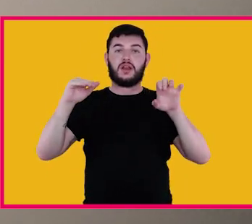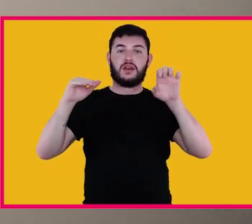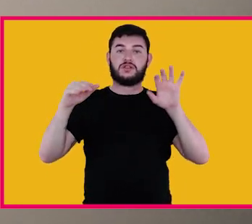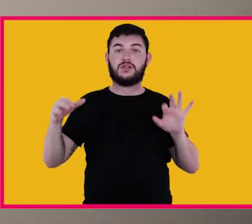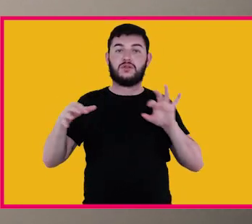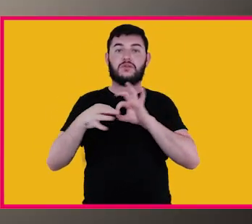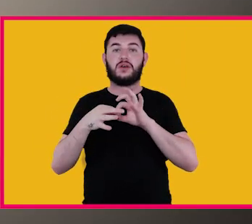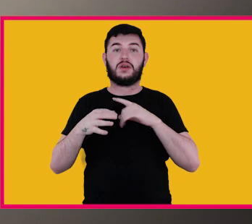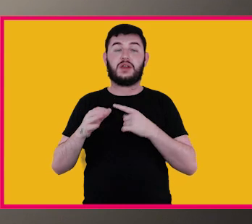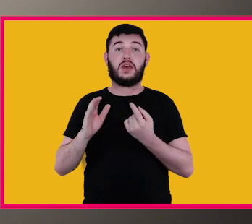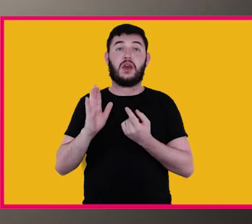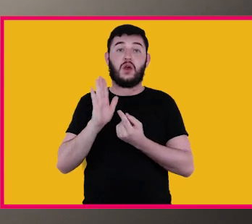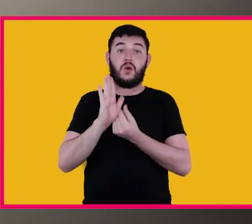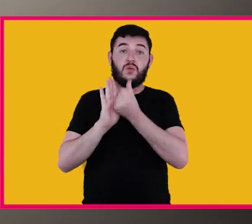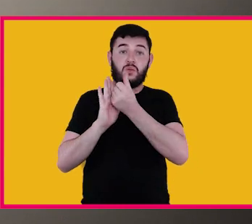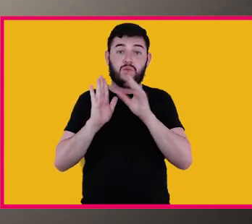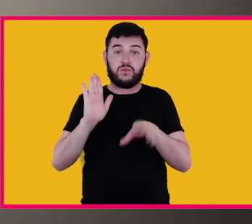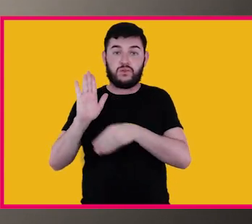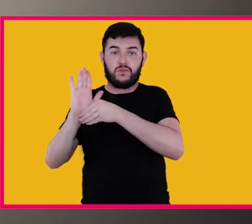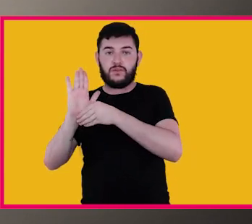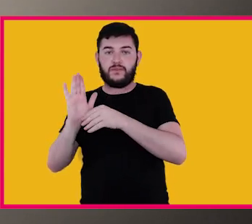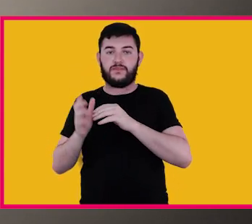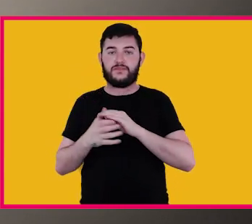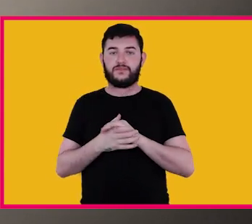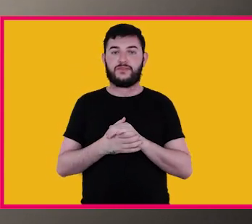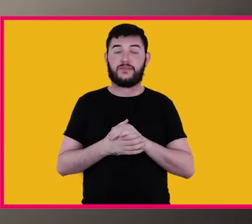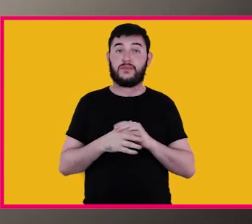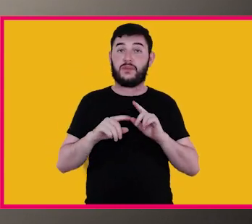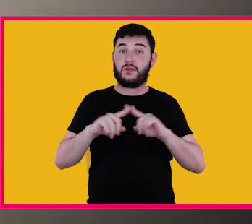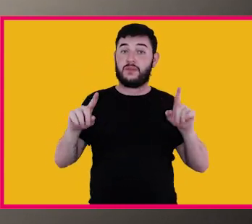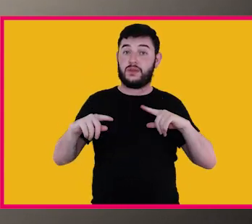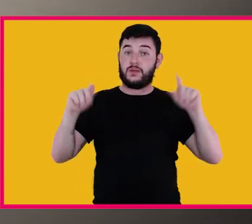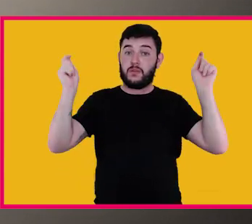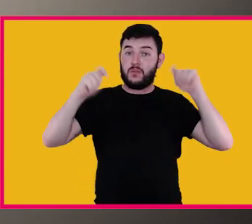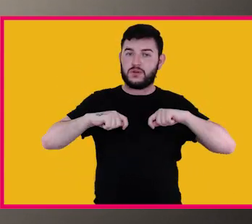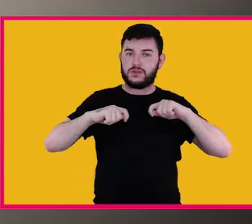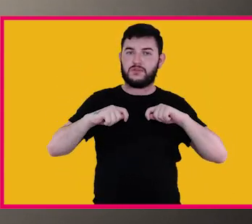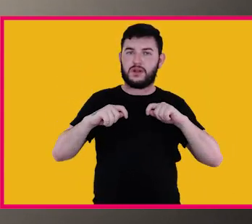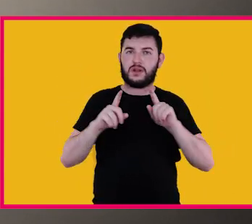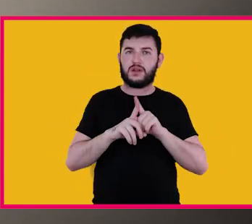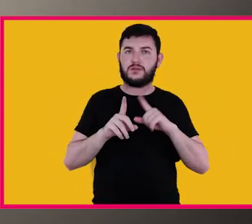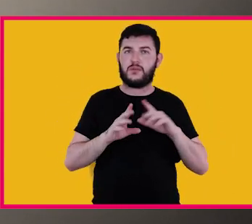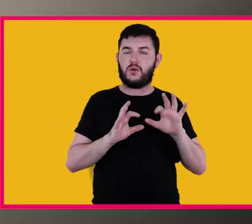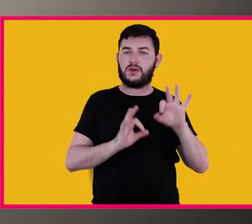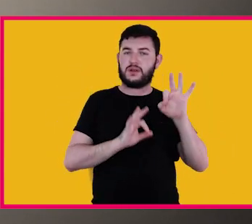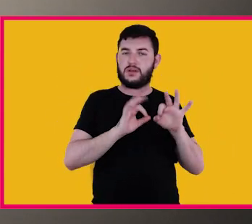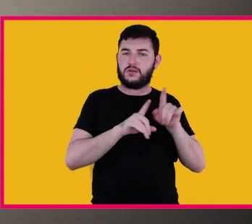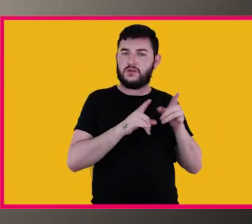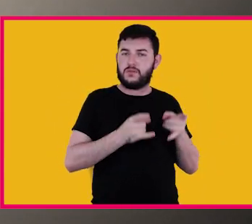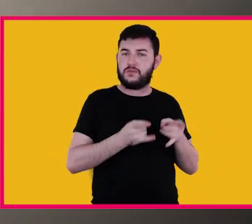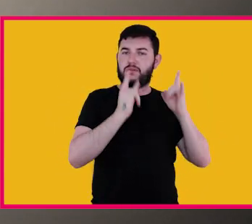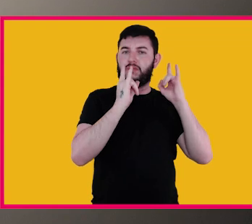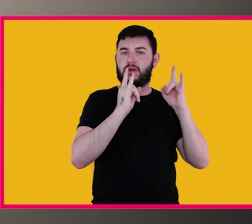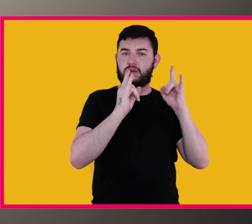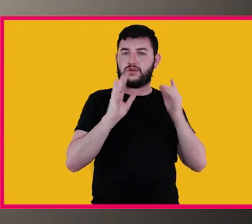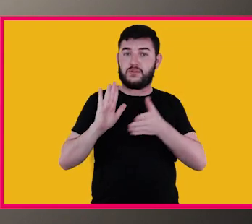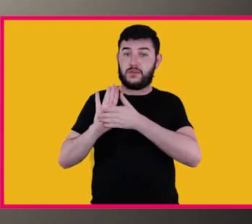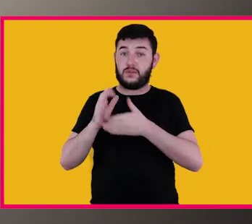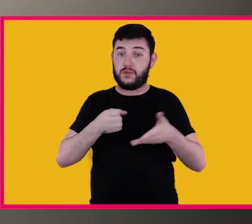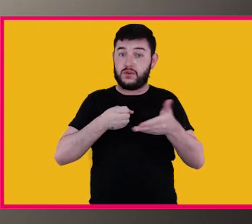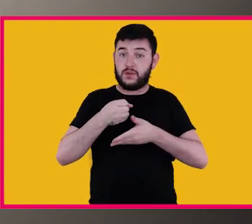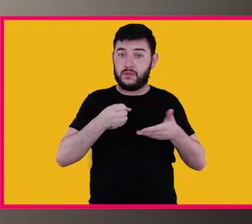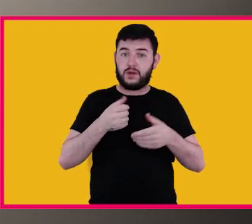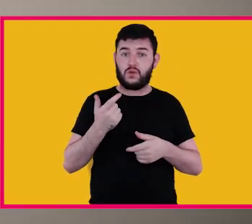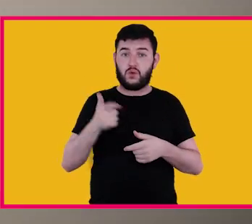na implantação. Na verdade, além dessas possibilidades mais direcionadas pelas circulações do núcleo básico, os módulos eletivos são